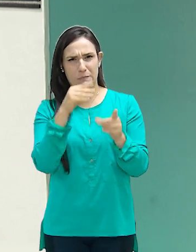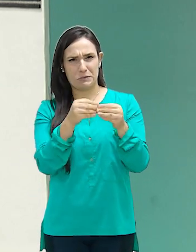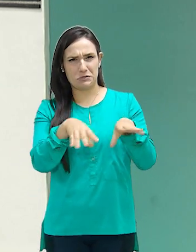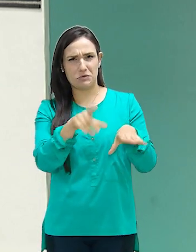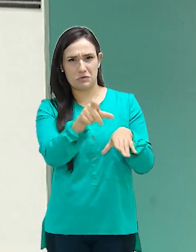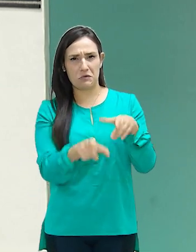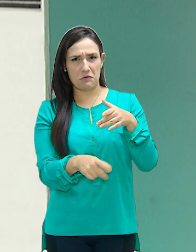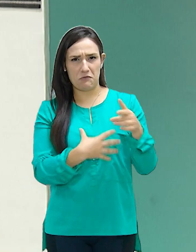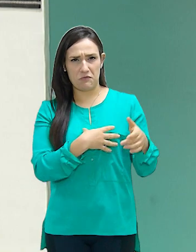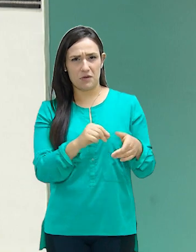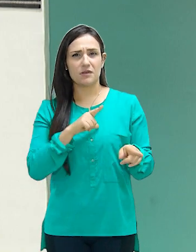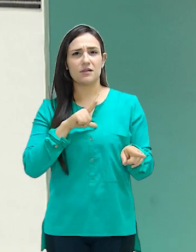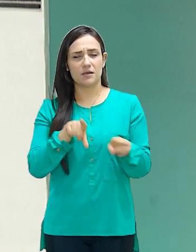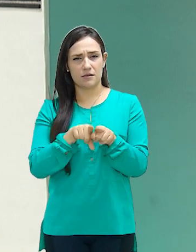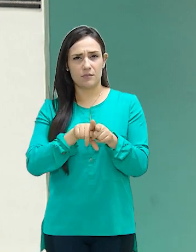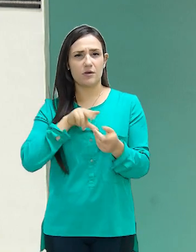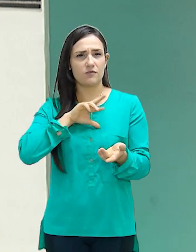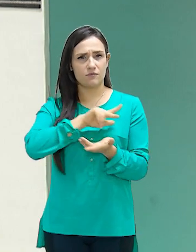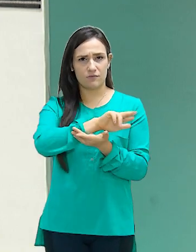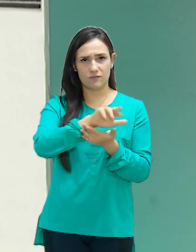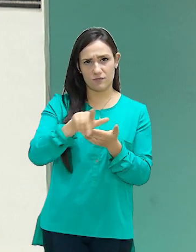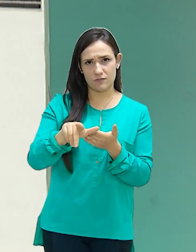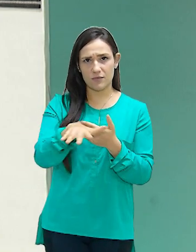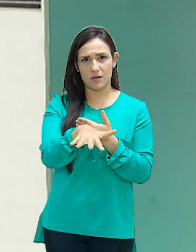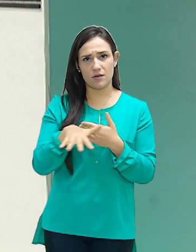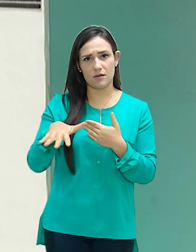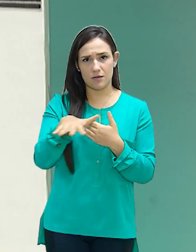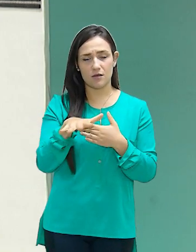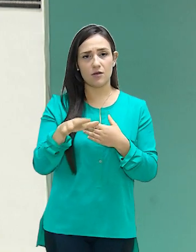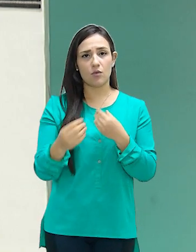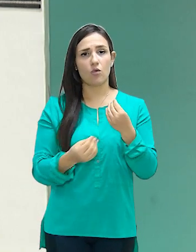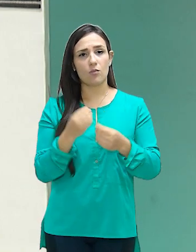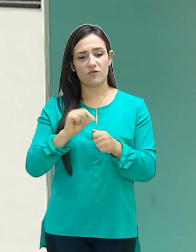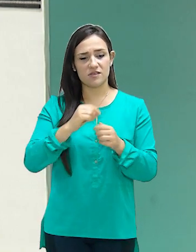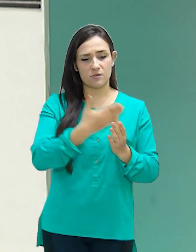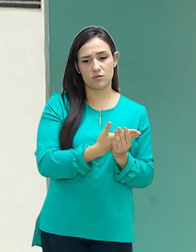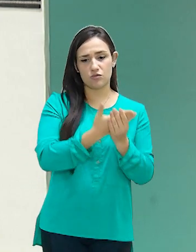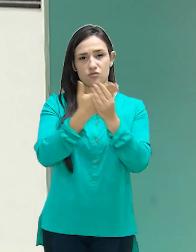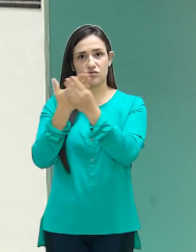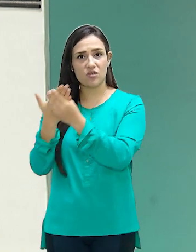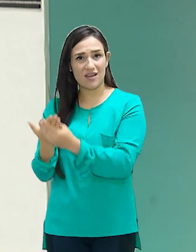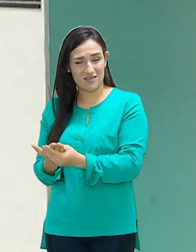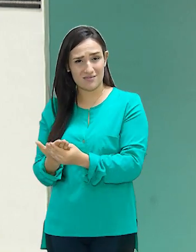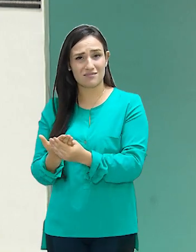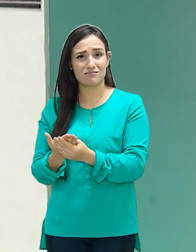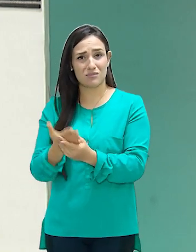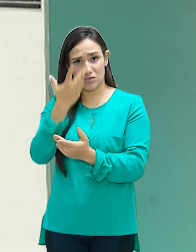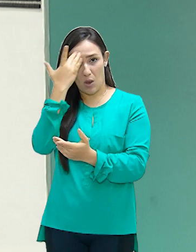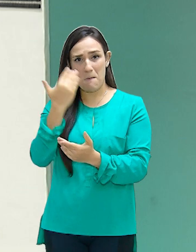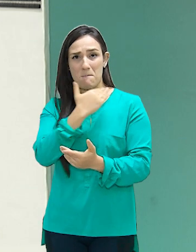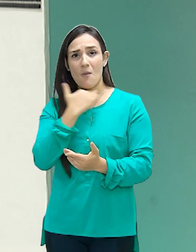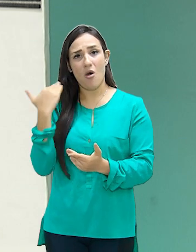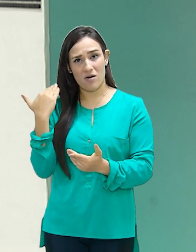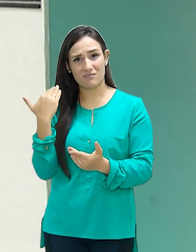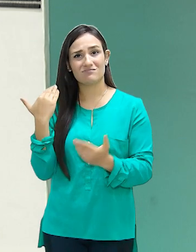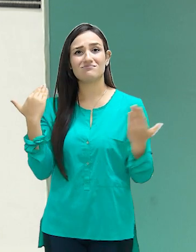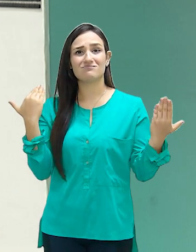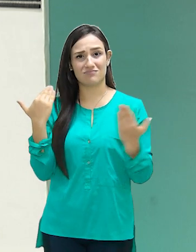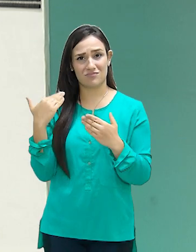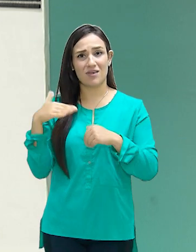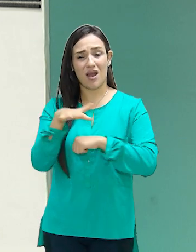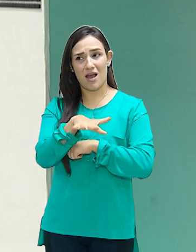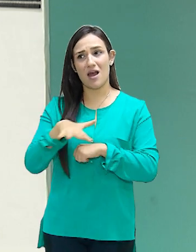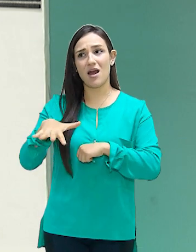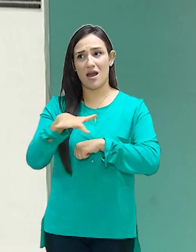área. Vamos também tirar dúvida sobre os processos de inventário que aumentaram significativamente nesse período